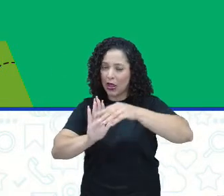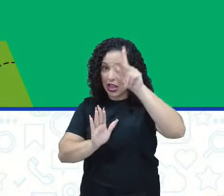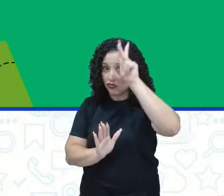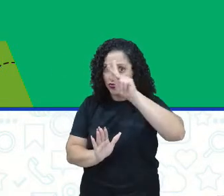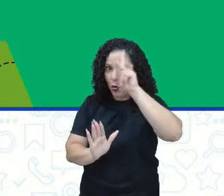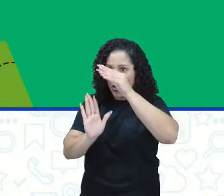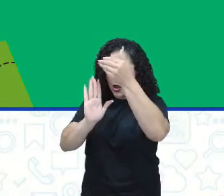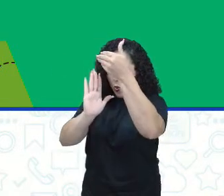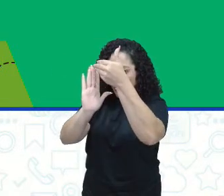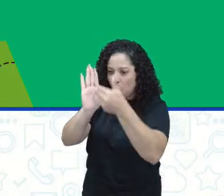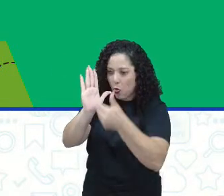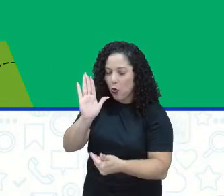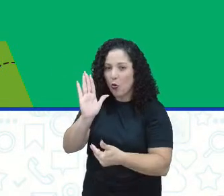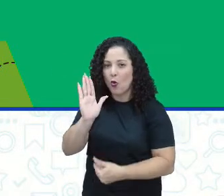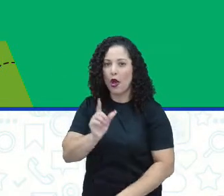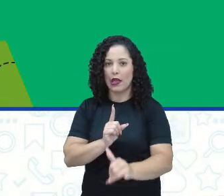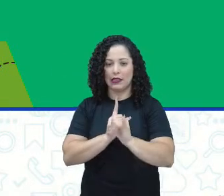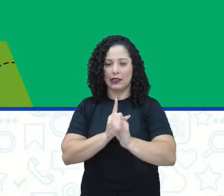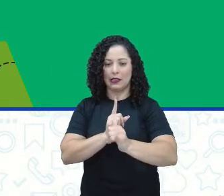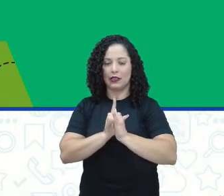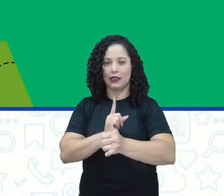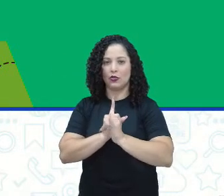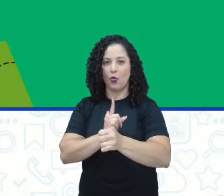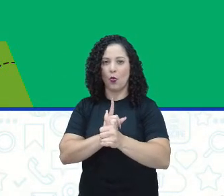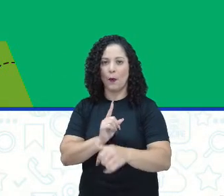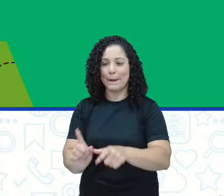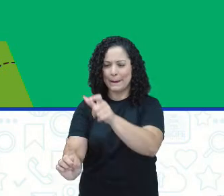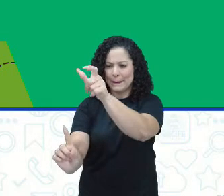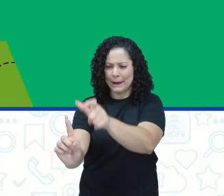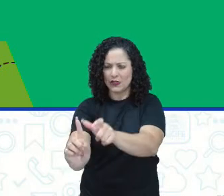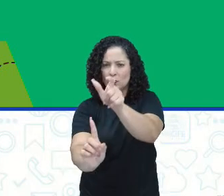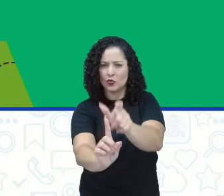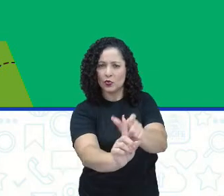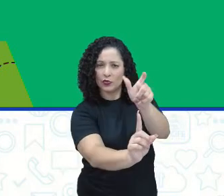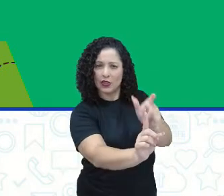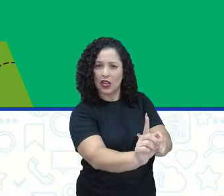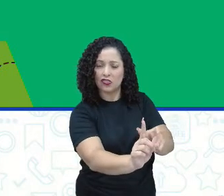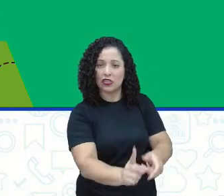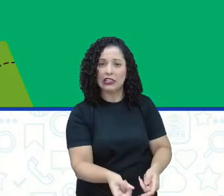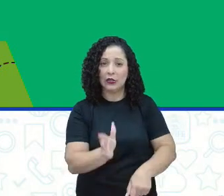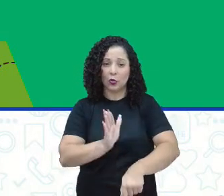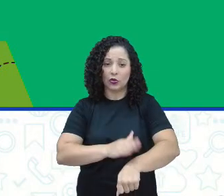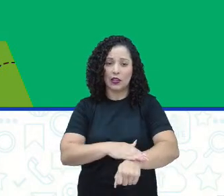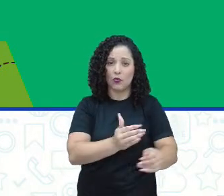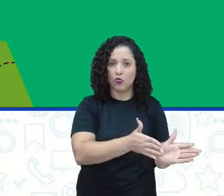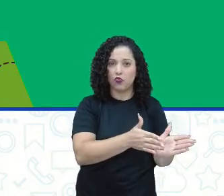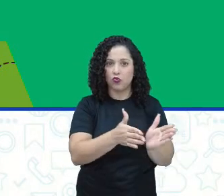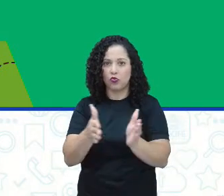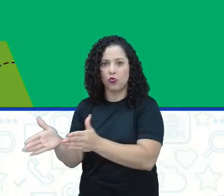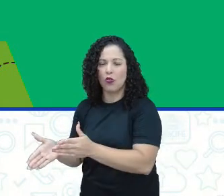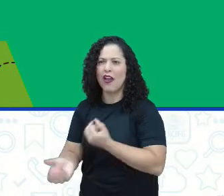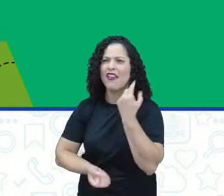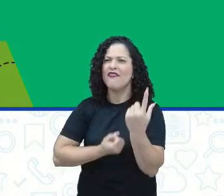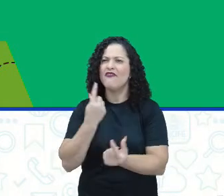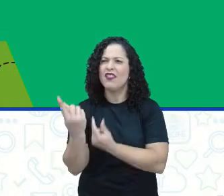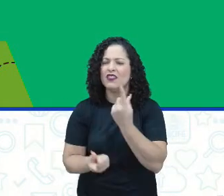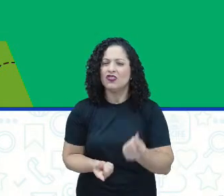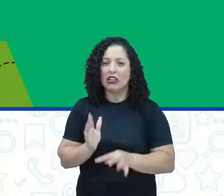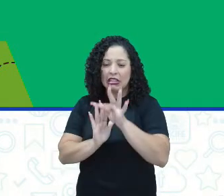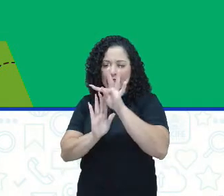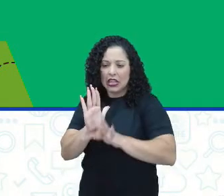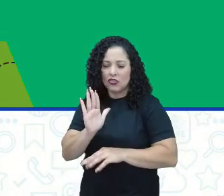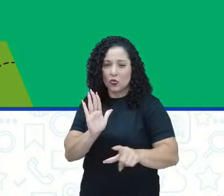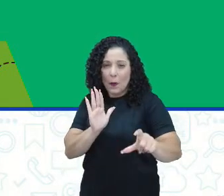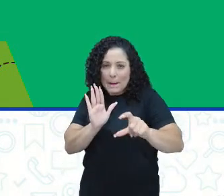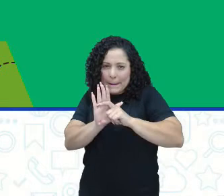narrador, personagem e passagem do tempo. Então, às vezes, a gente acha que porque é um textinho curto, é um textinho de humor, não